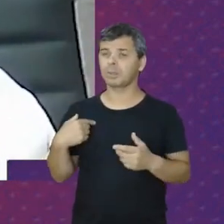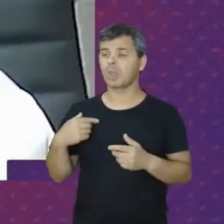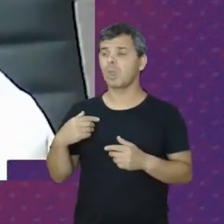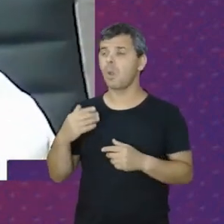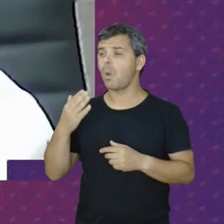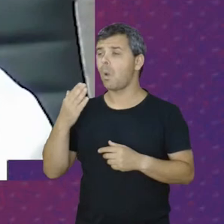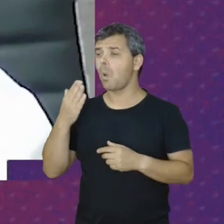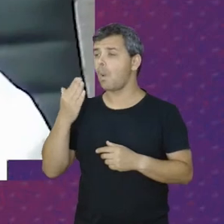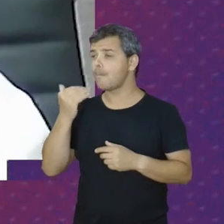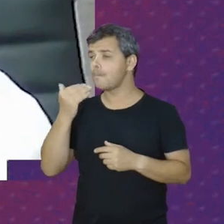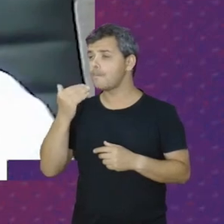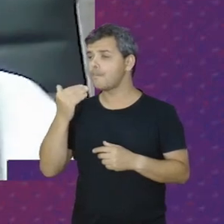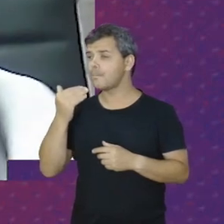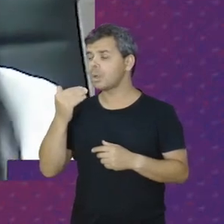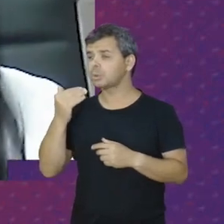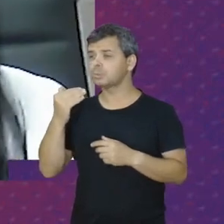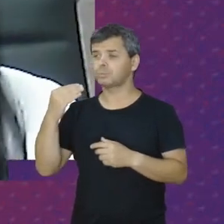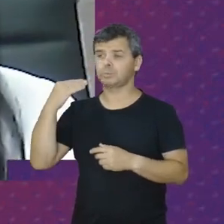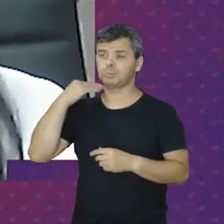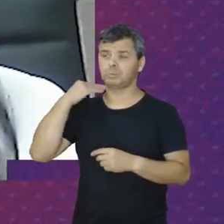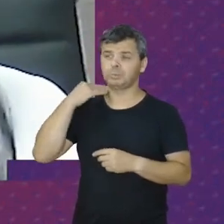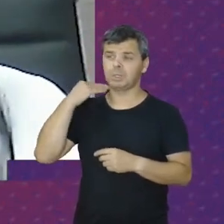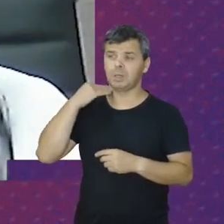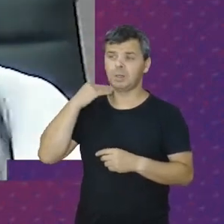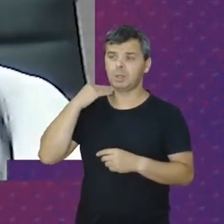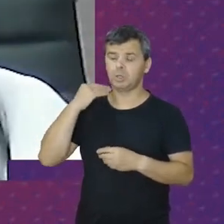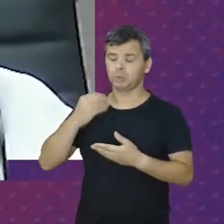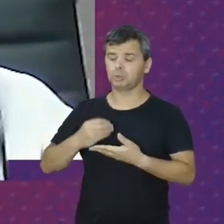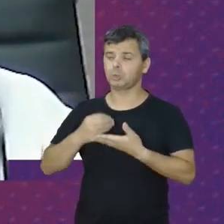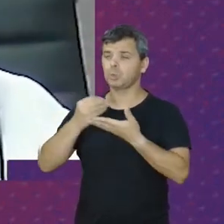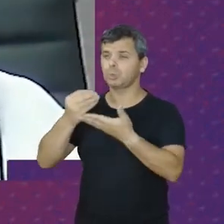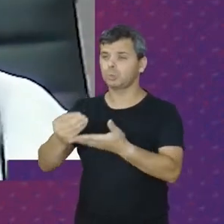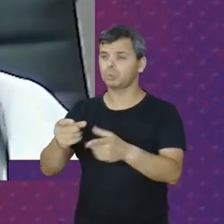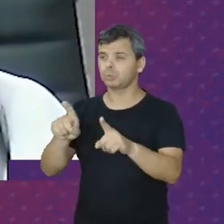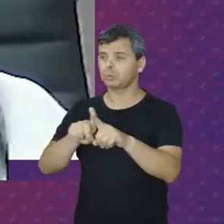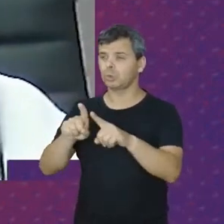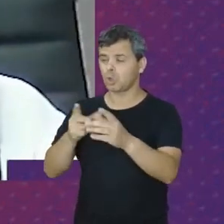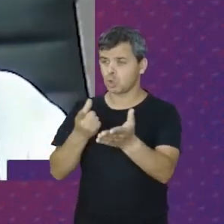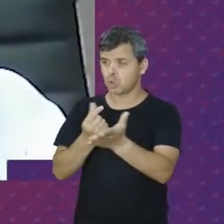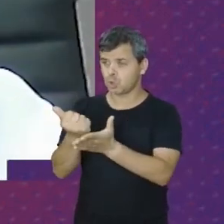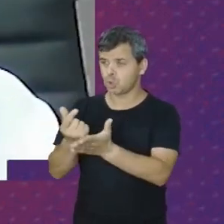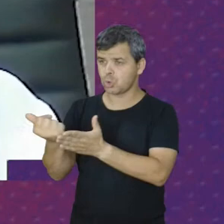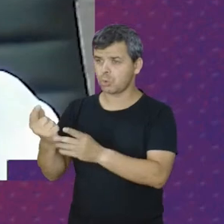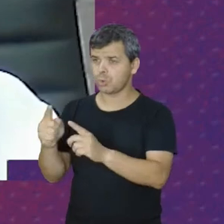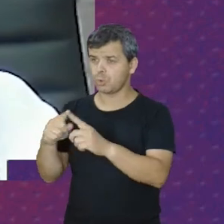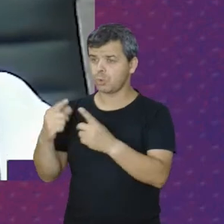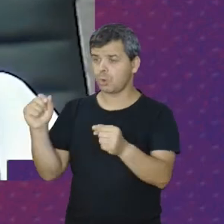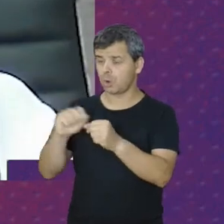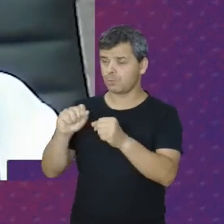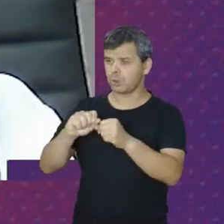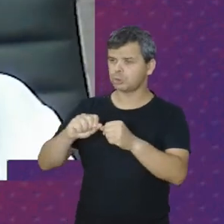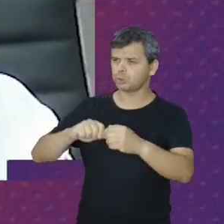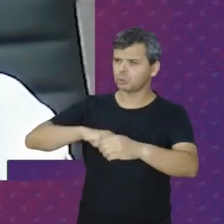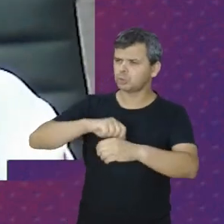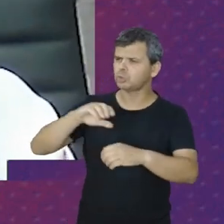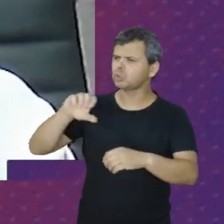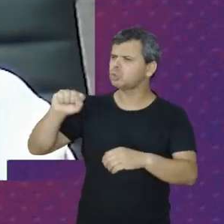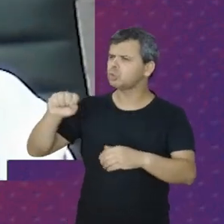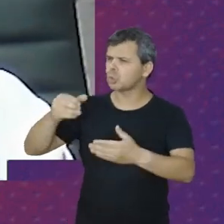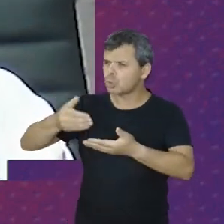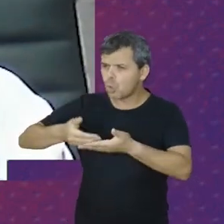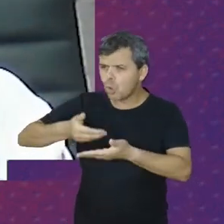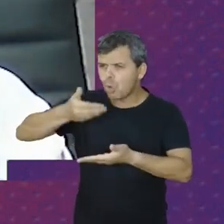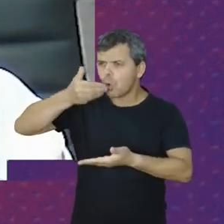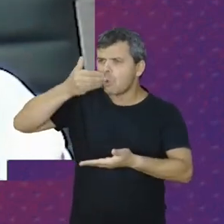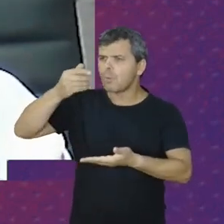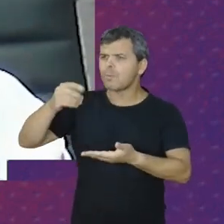de alimentos, que além de receber alimentos doados, também nós compramos alimentos e eles fazem sopão, fazem sopas,